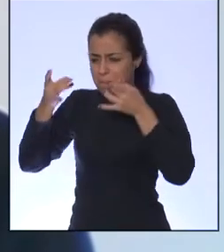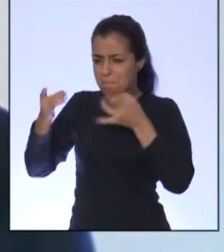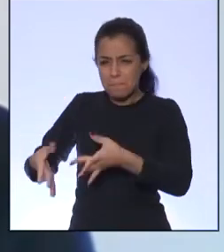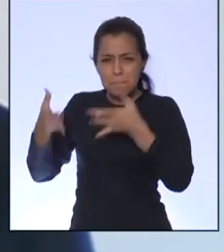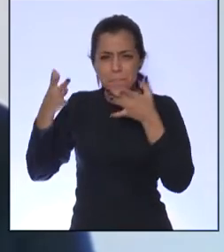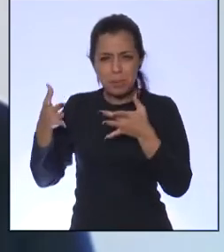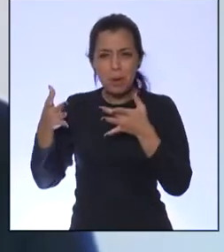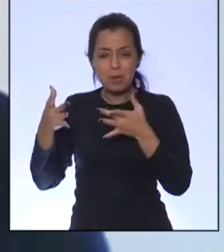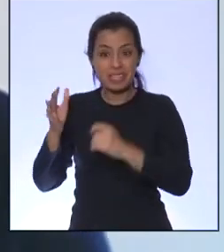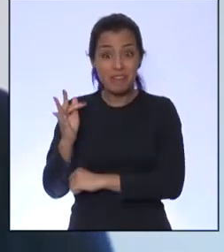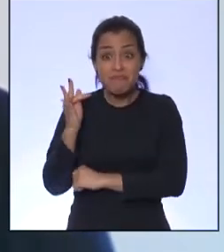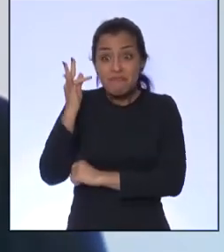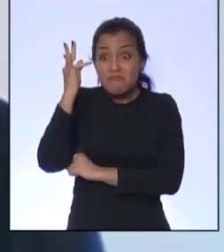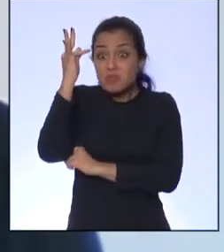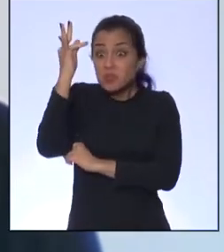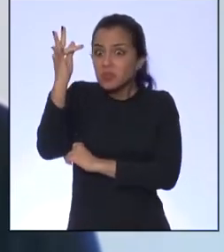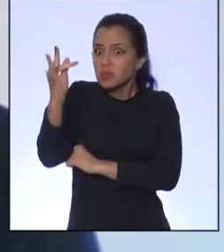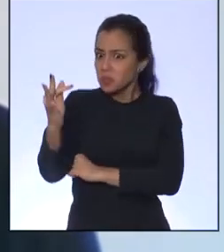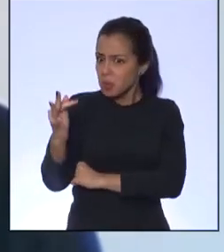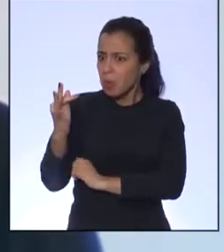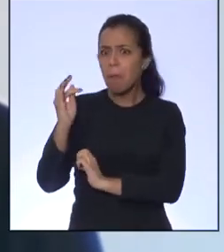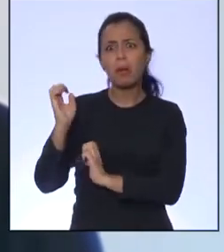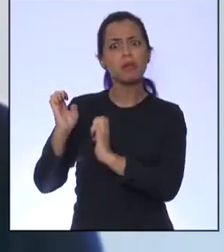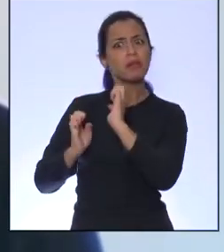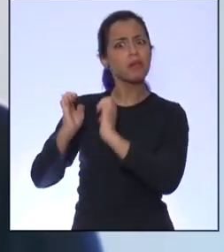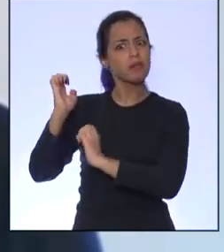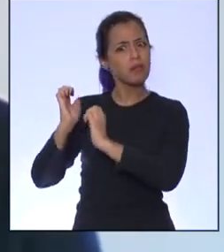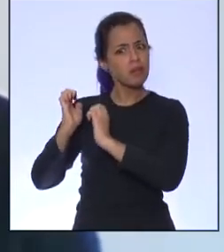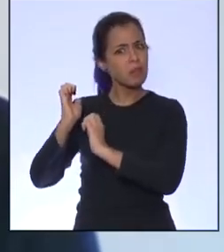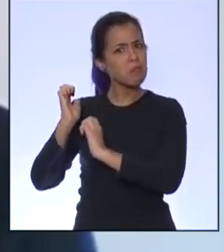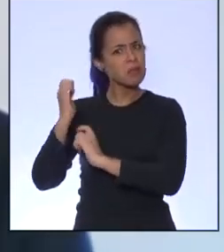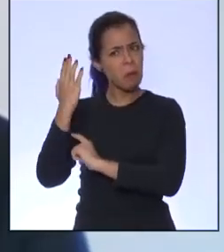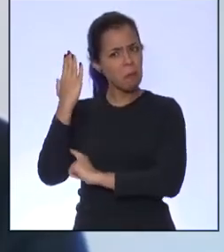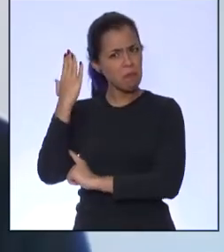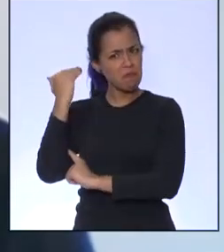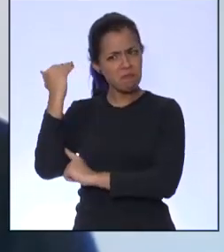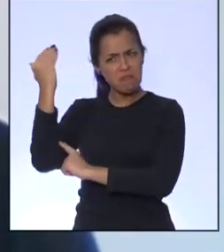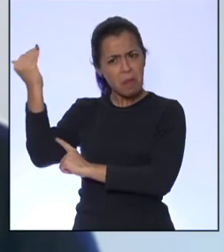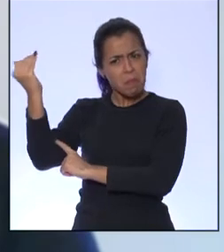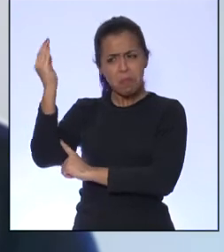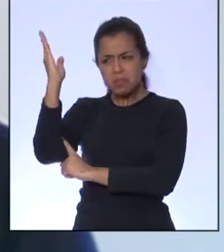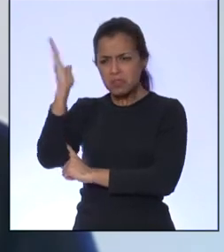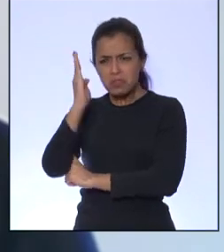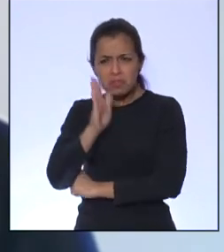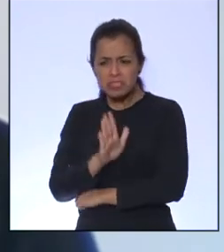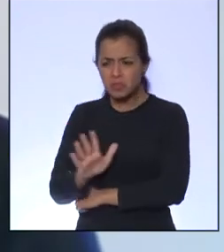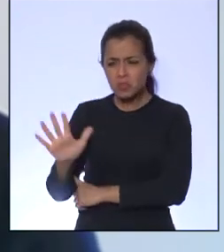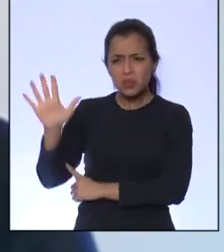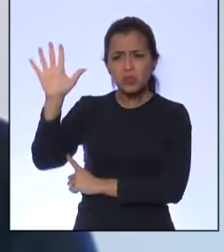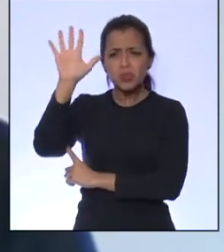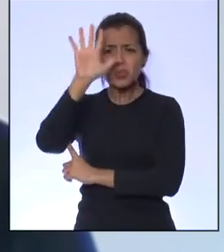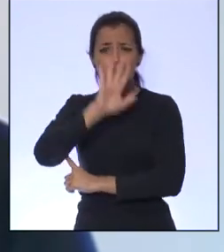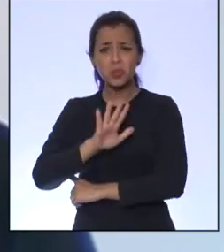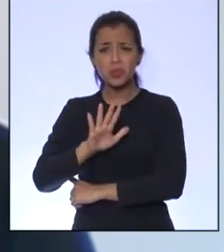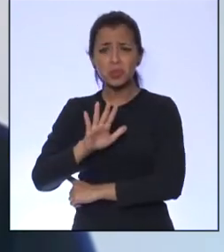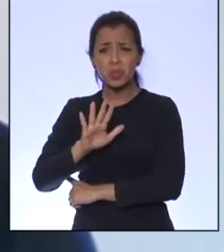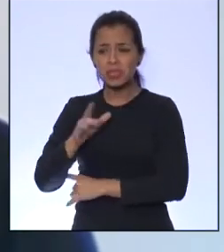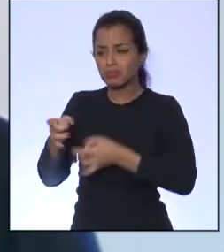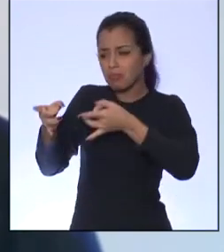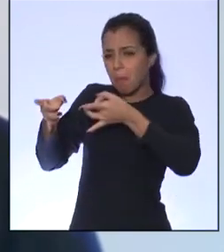promissor, numa grande empresa brasileira, que é a Petrobras, para ser um